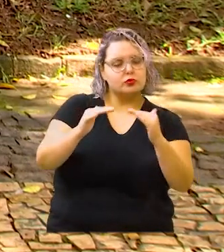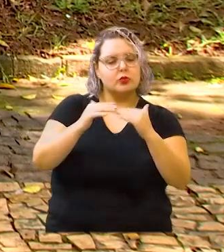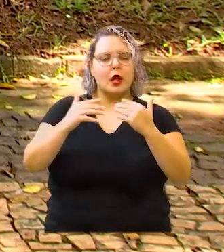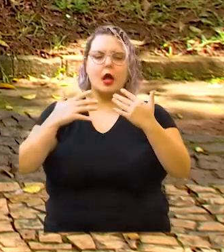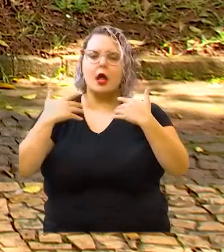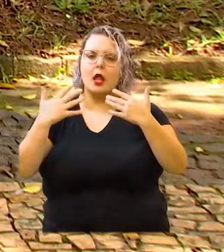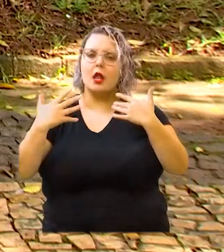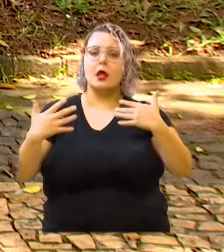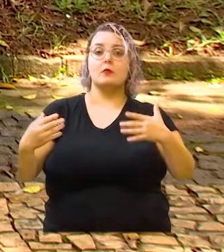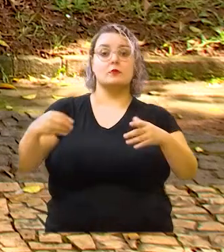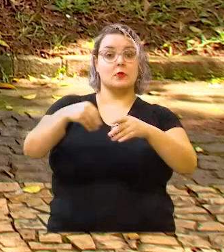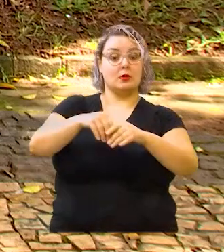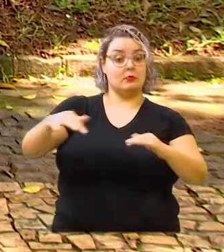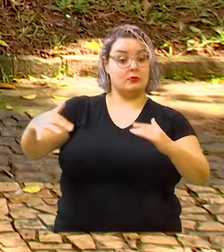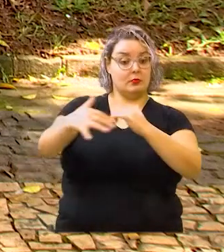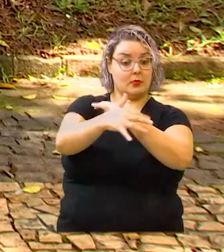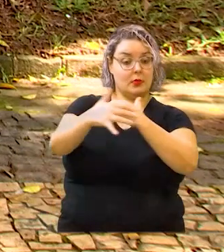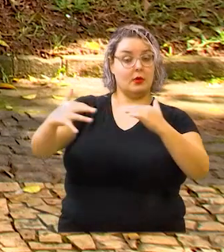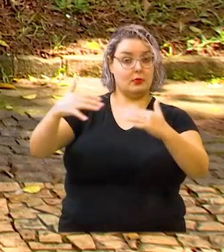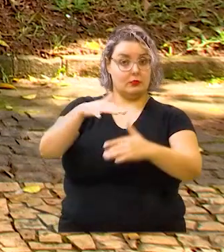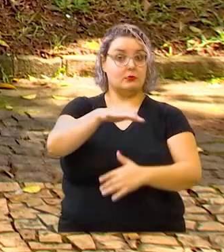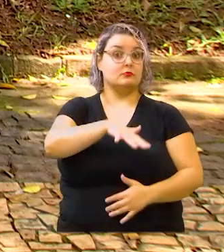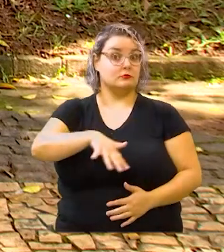da cidade, que é uma área de muito